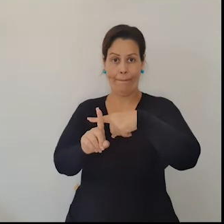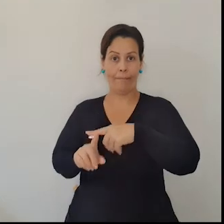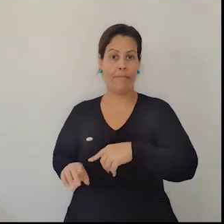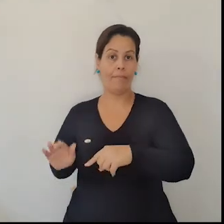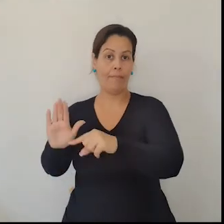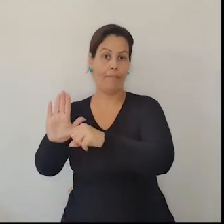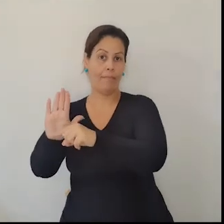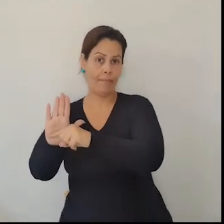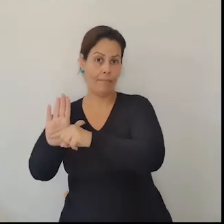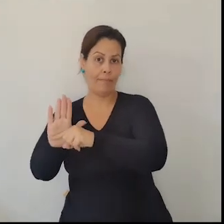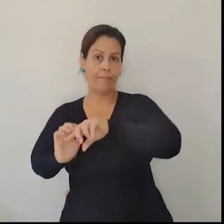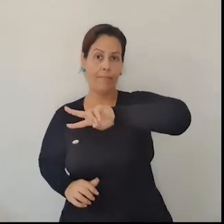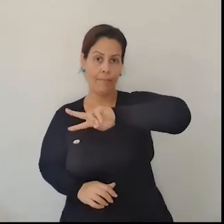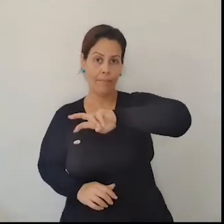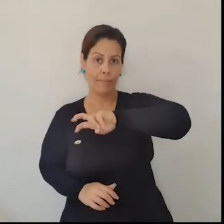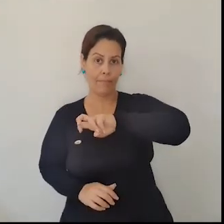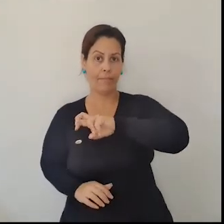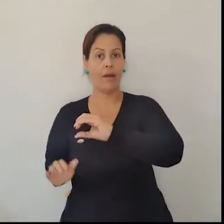negativas também.